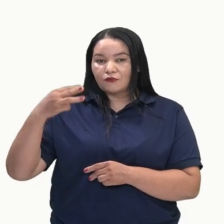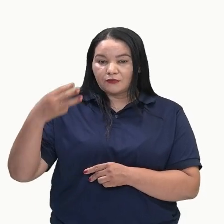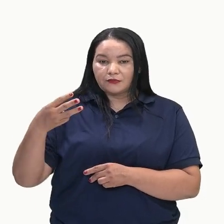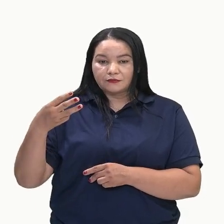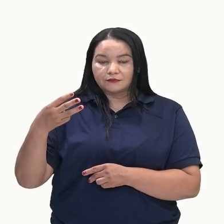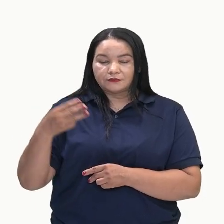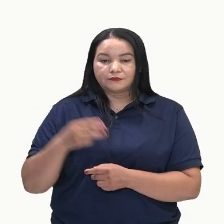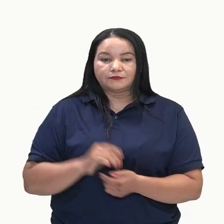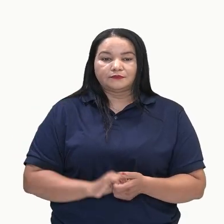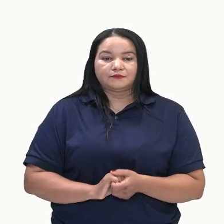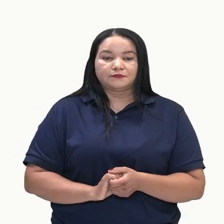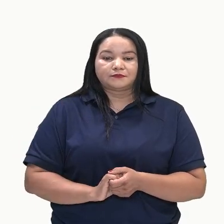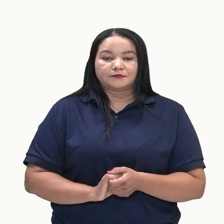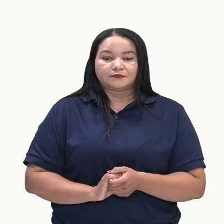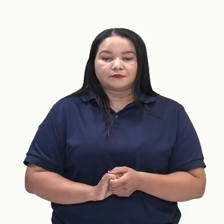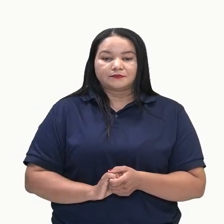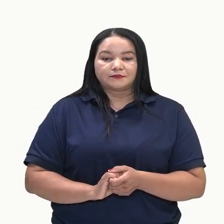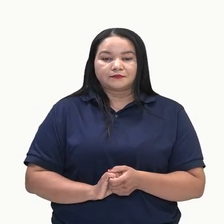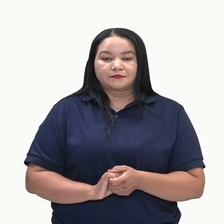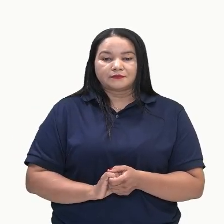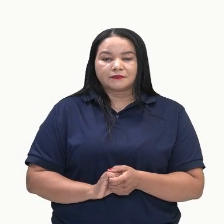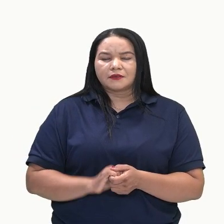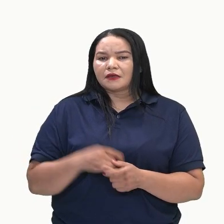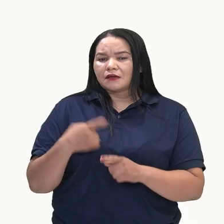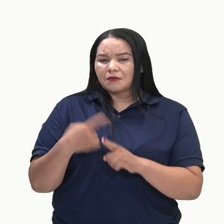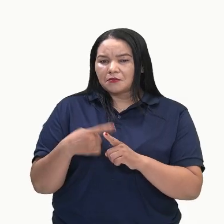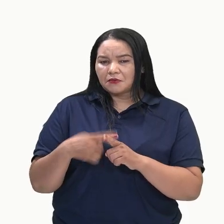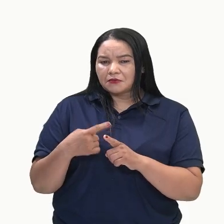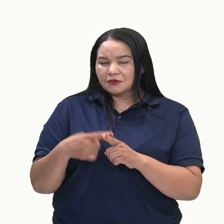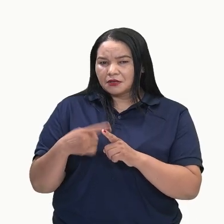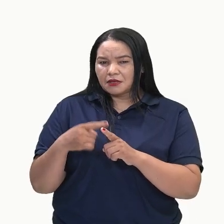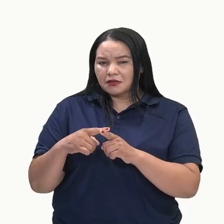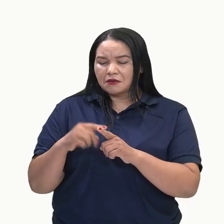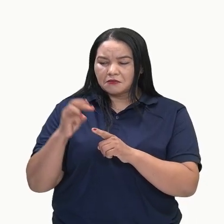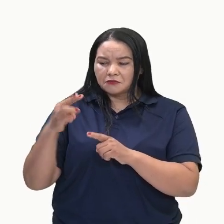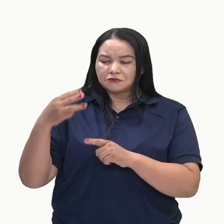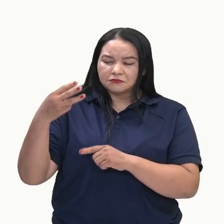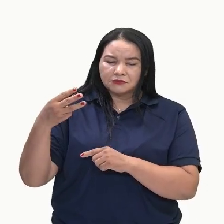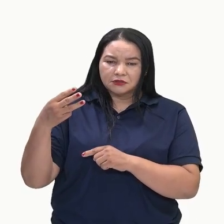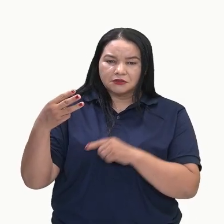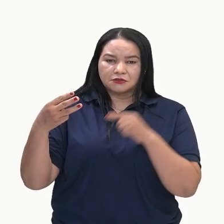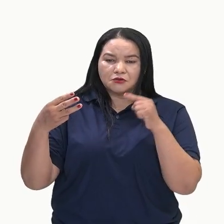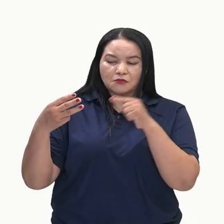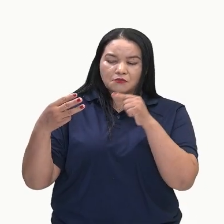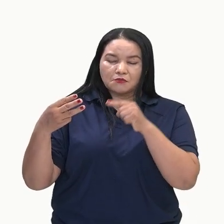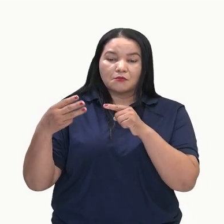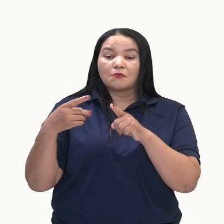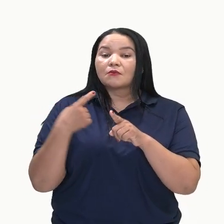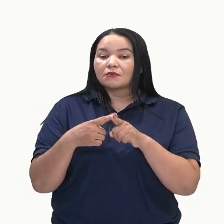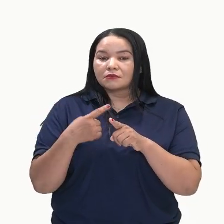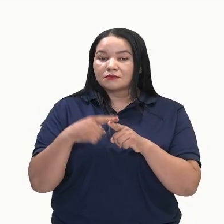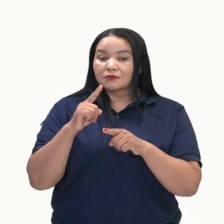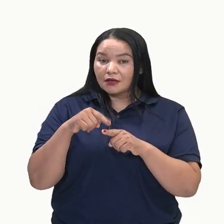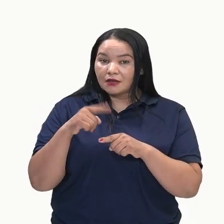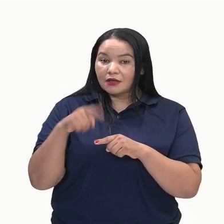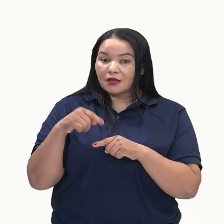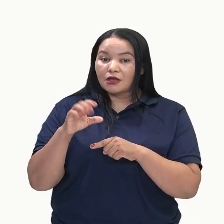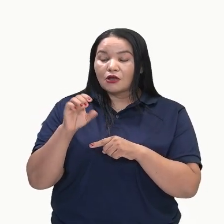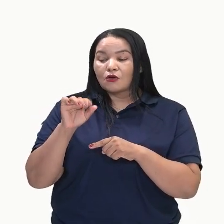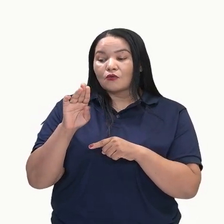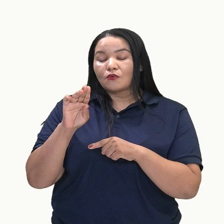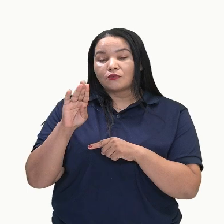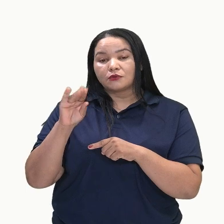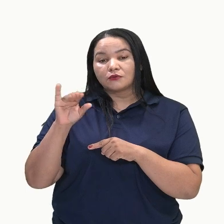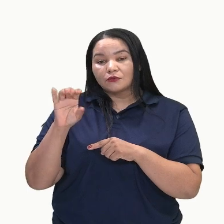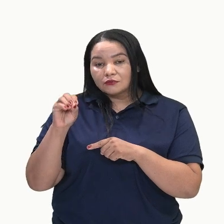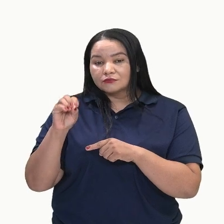cúbico. E não esqueça, por que aqui no decímetro aparece esse 3? Porque nós estamos trabalhando ali com o cubo, com o dado. E nós vimos